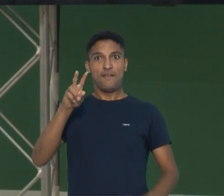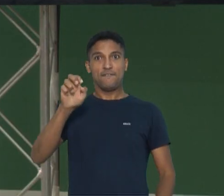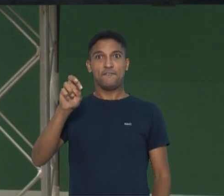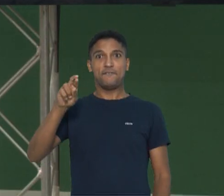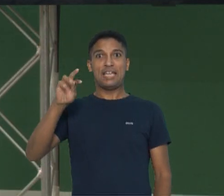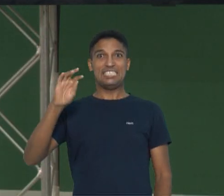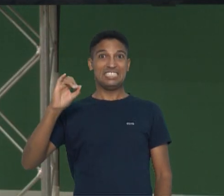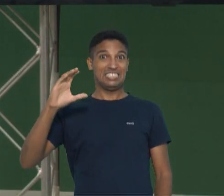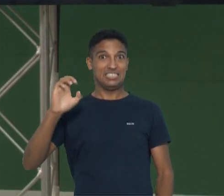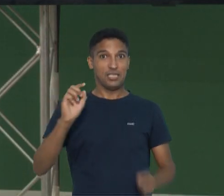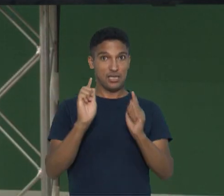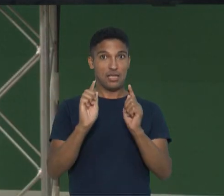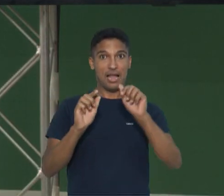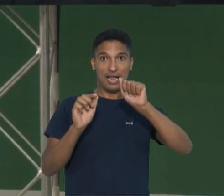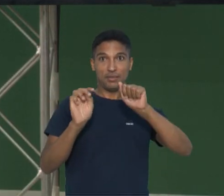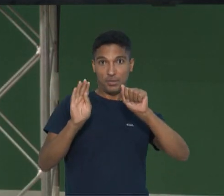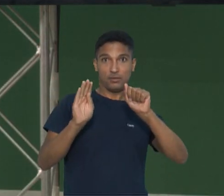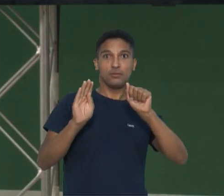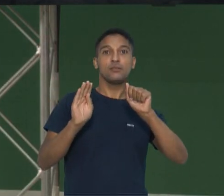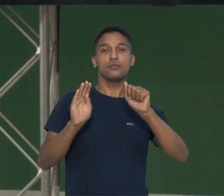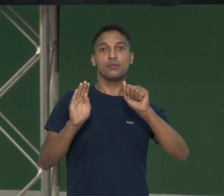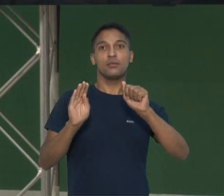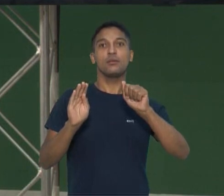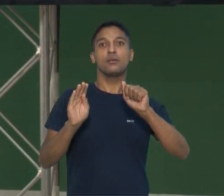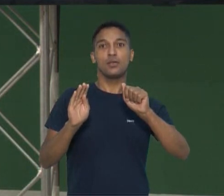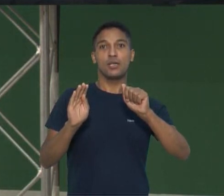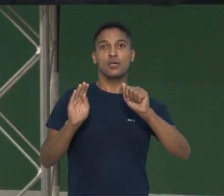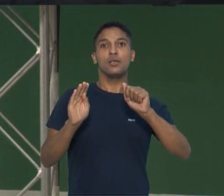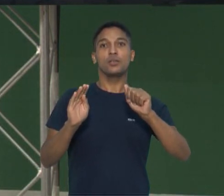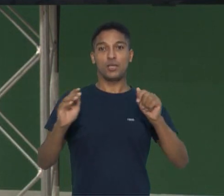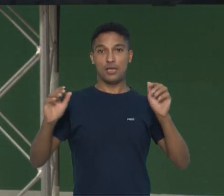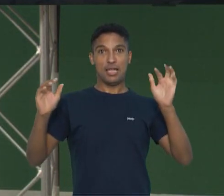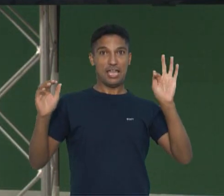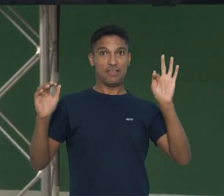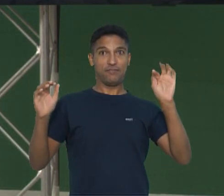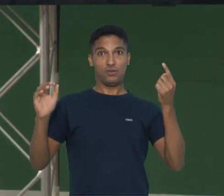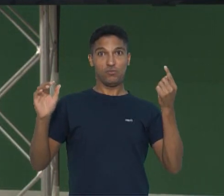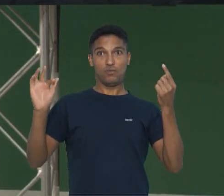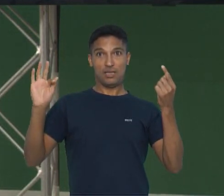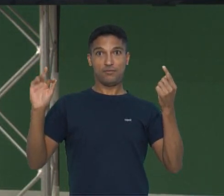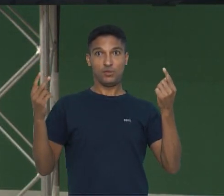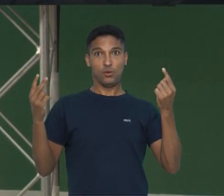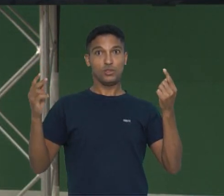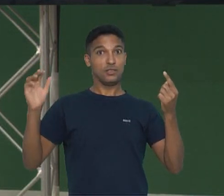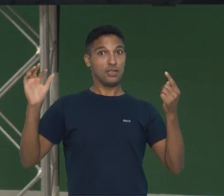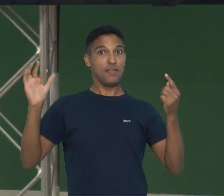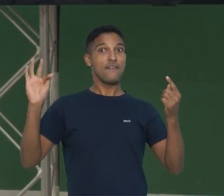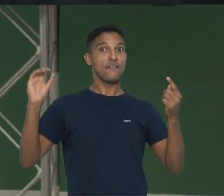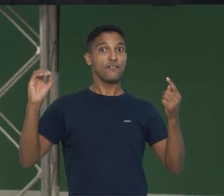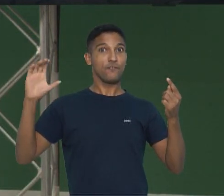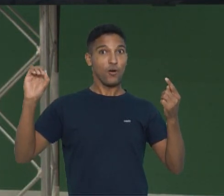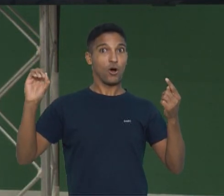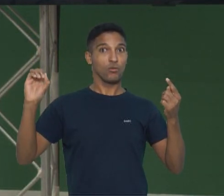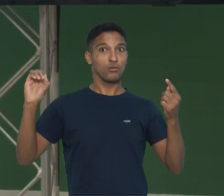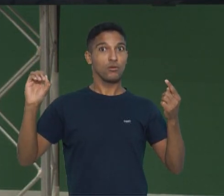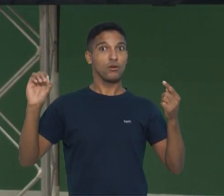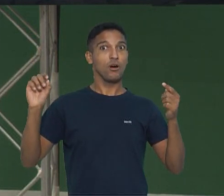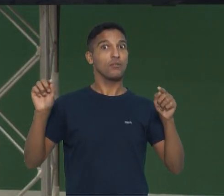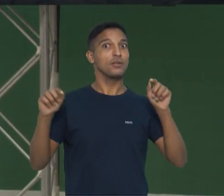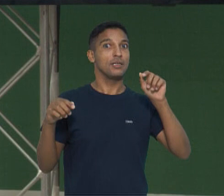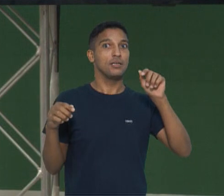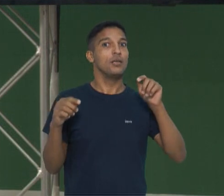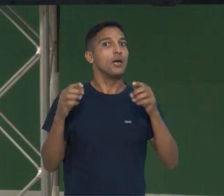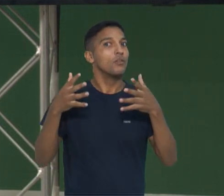focos. E seus focos são F1 e F2. Então, o que você tem que fazer? Não pode confundir A e